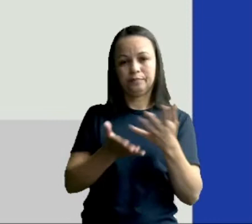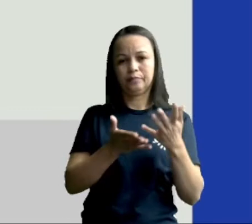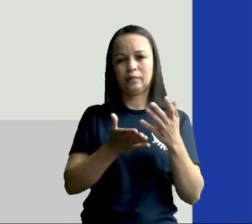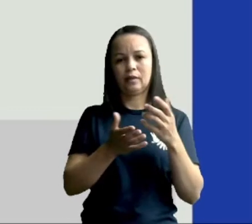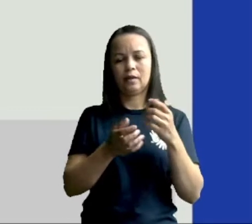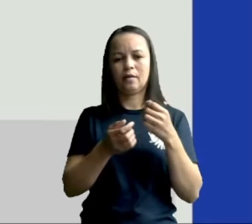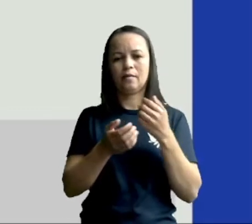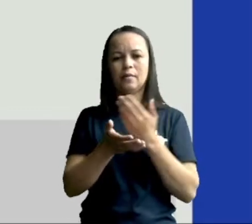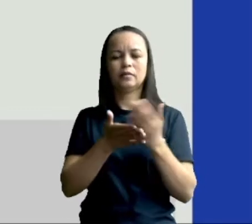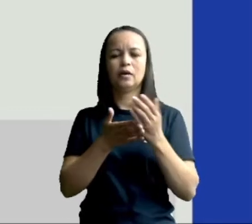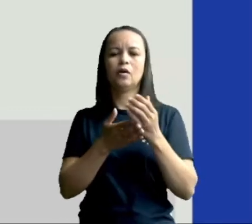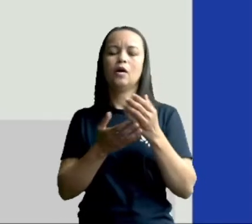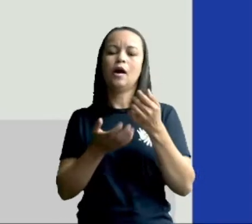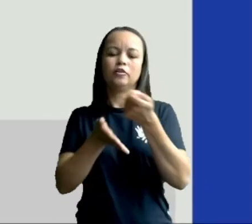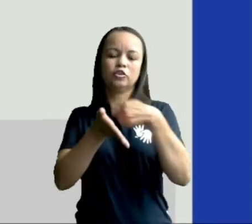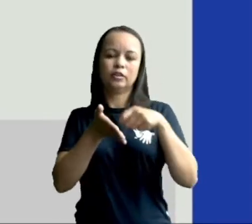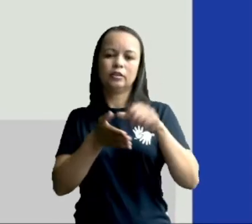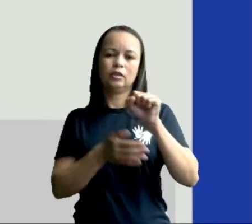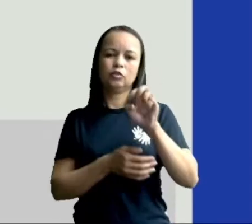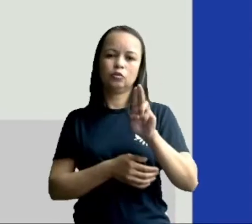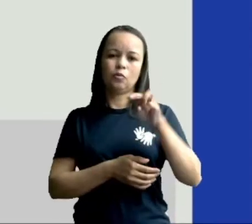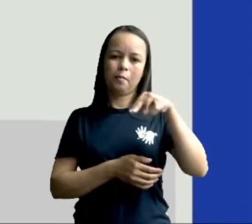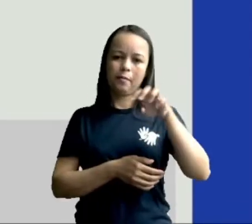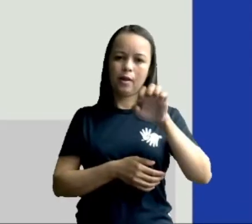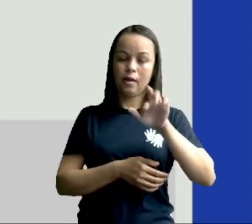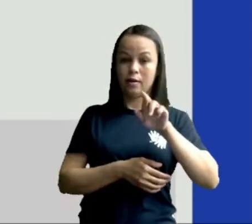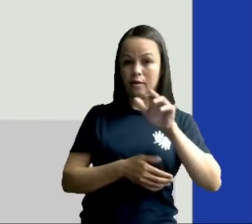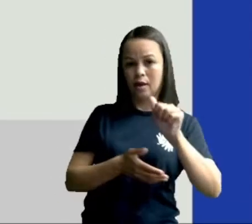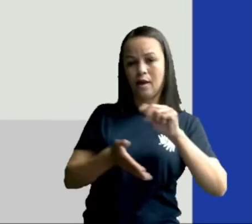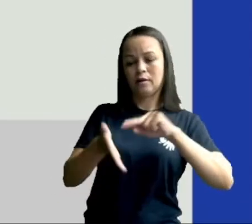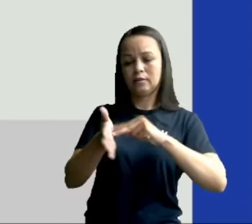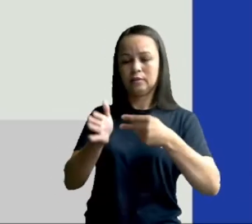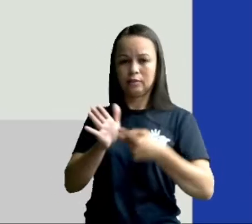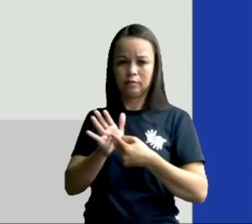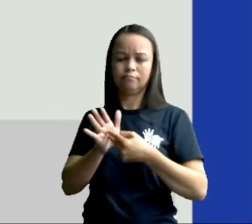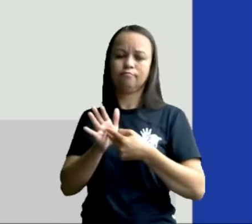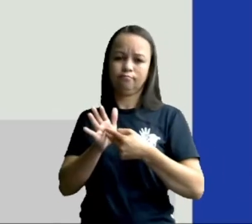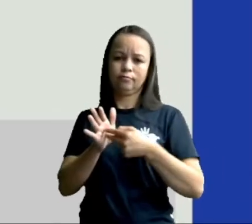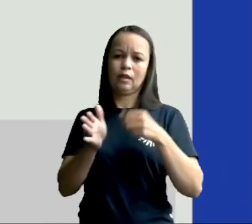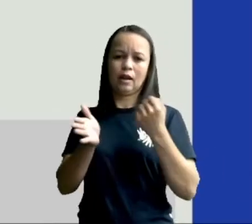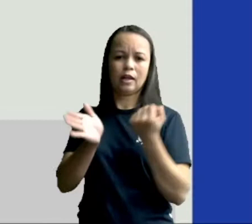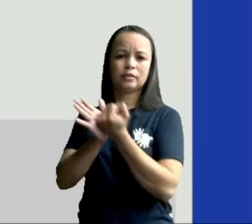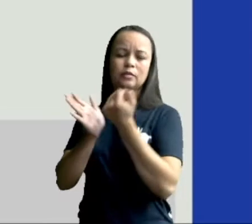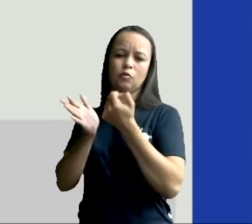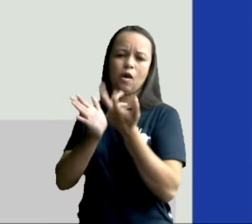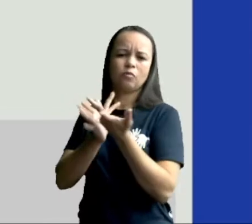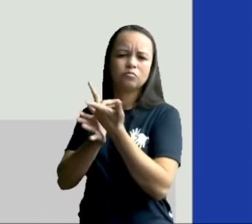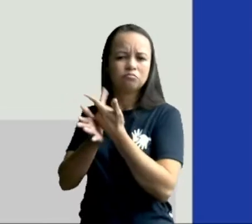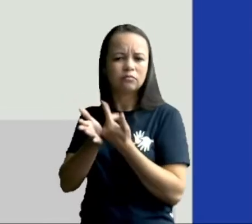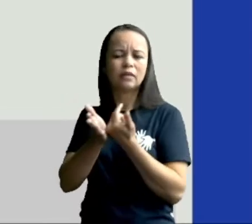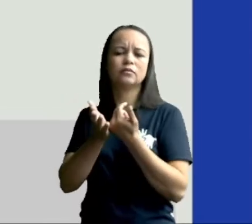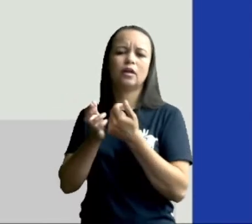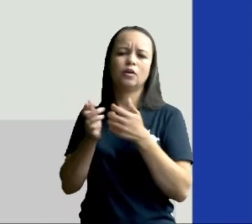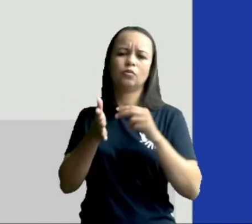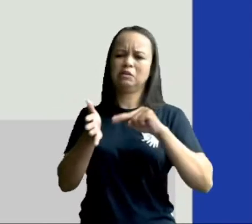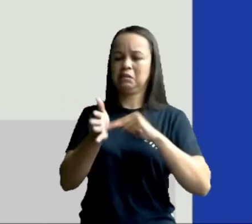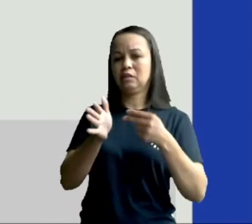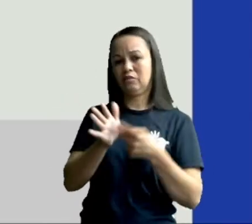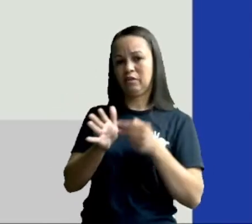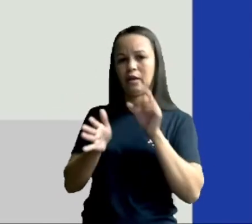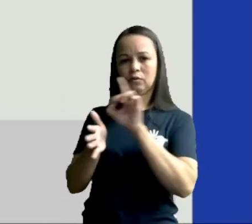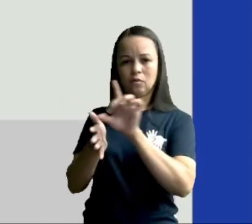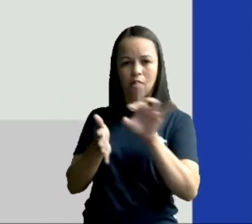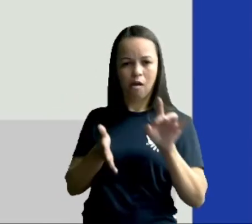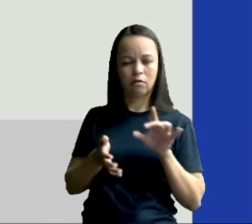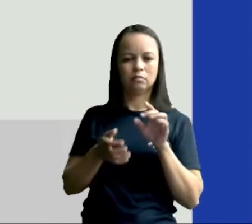tudo, a escrita suméria era feita por símbolos que tinham um significado, por alguns desenhos, né, que tinham um significado, cada um